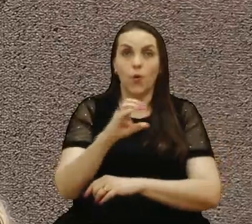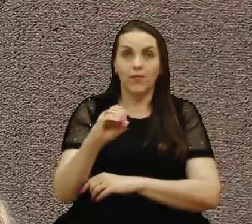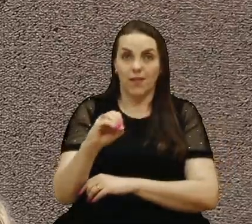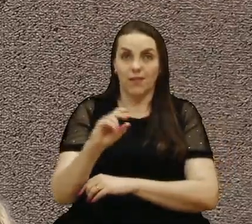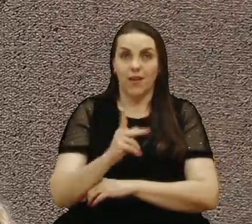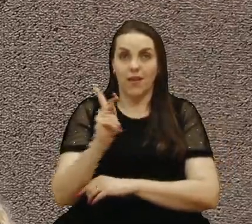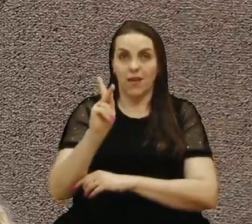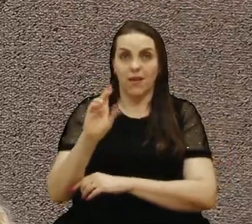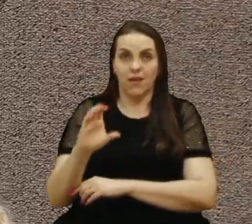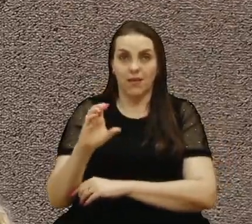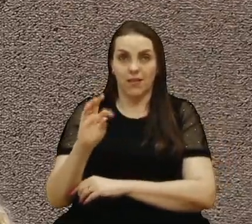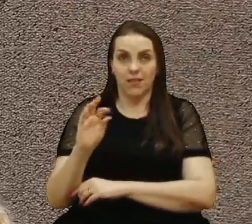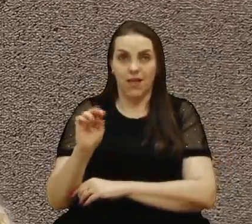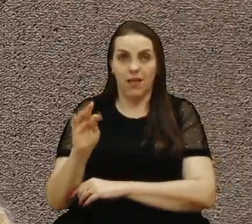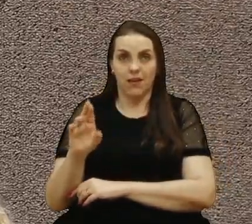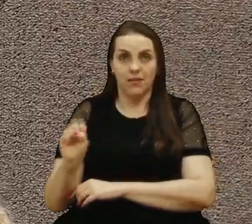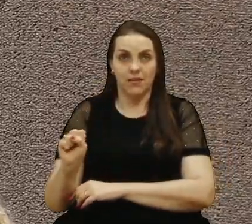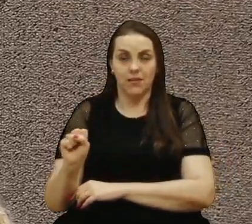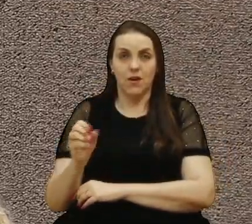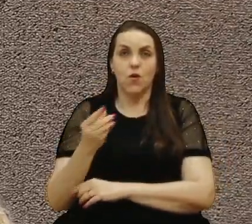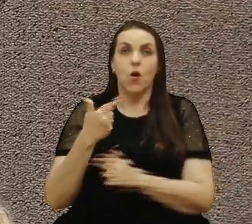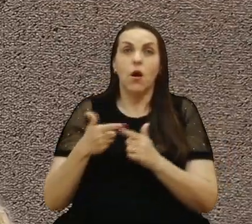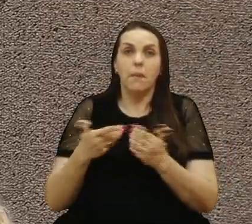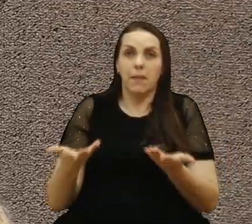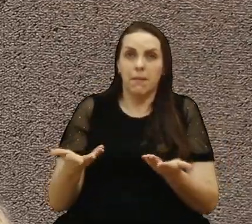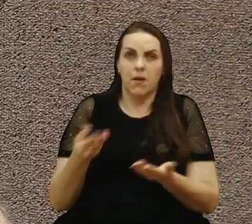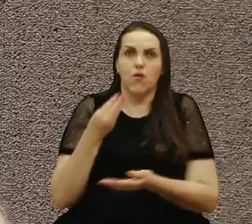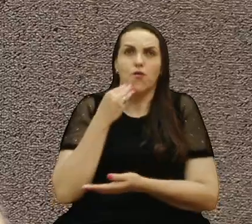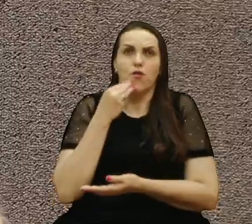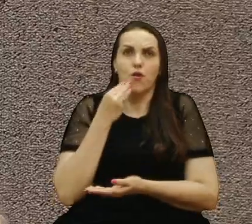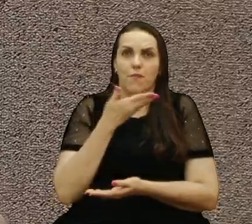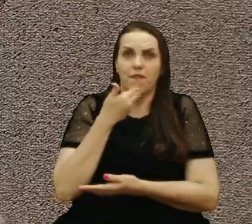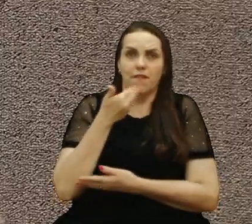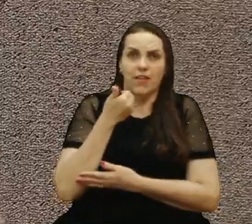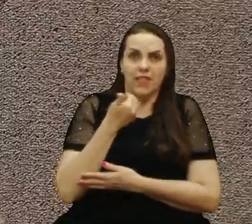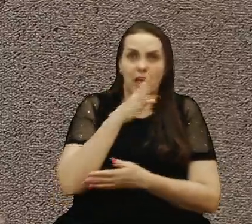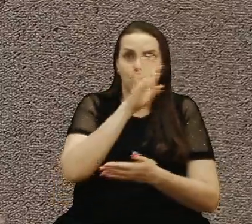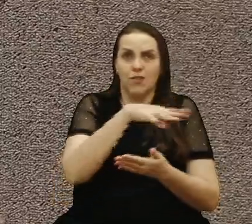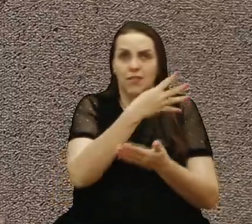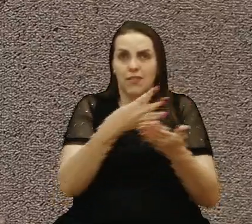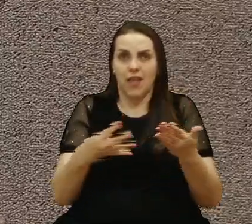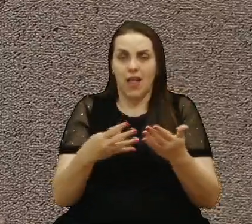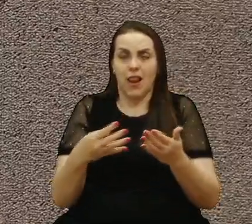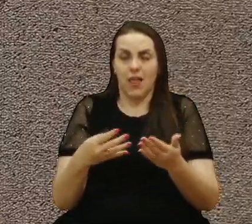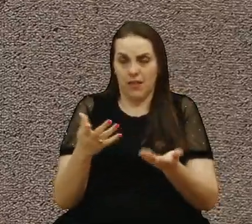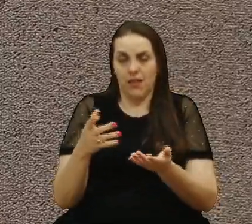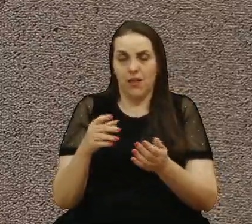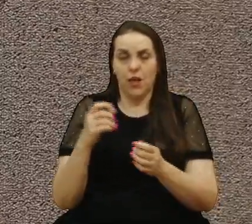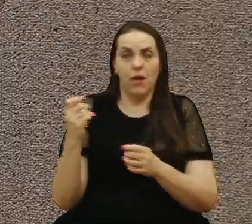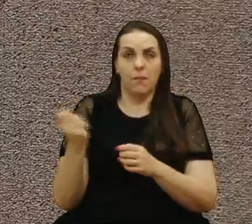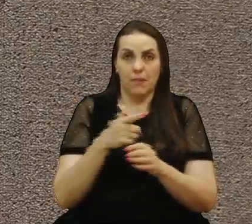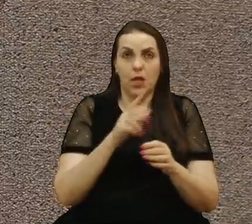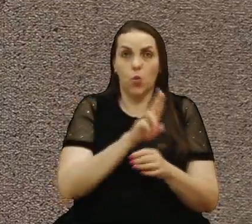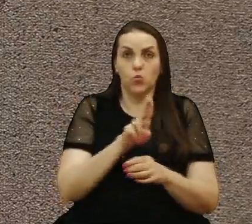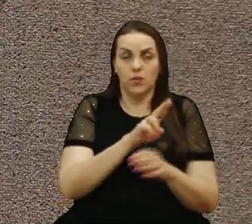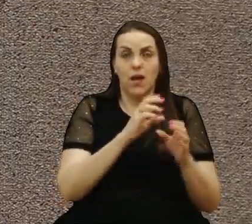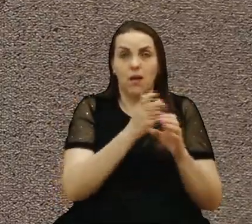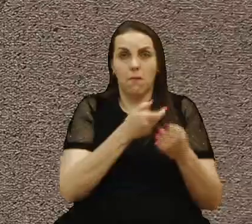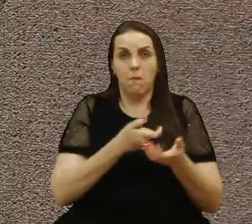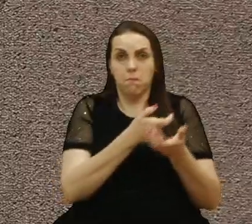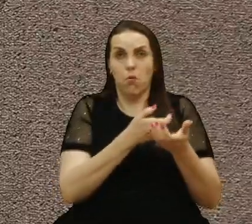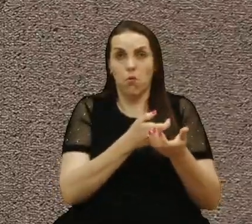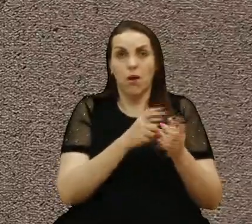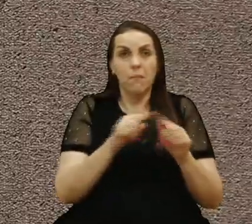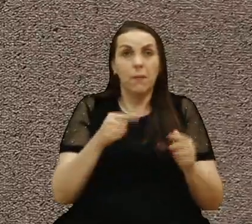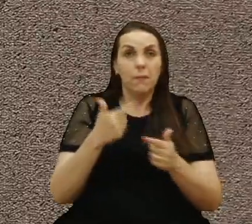tá? Qual é que é o problema? Claro que seria muito mais vantagem, ao invés das telas, colocar o canhão. Isso não tem dúvida nenhuma. O problema